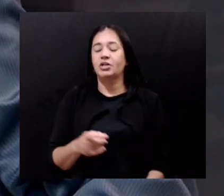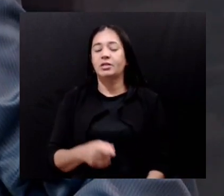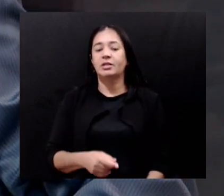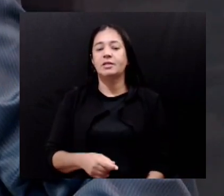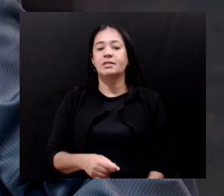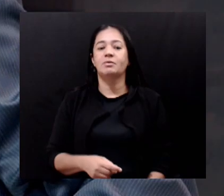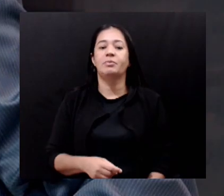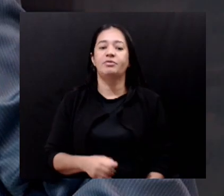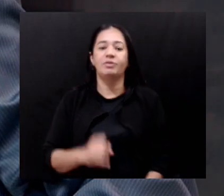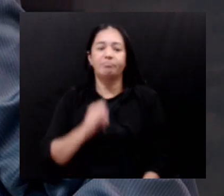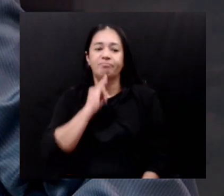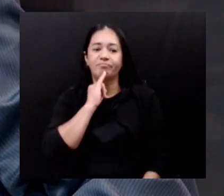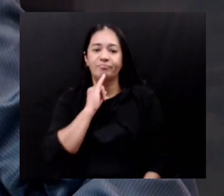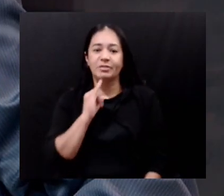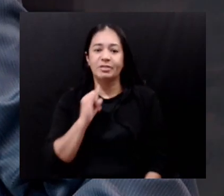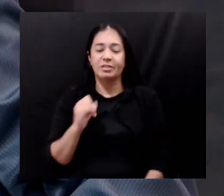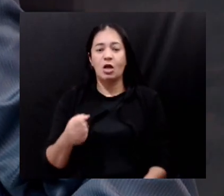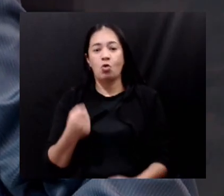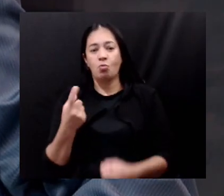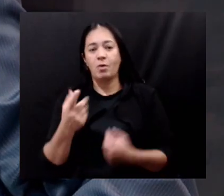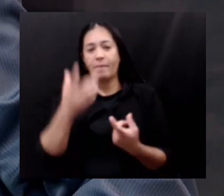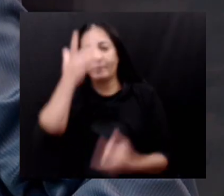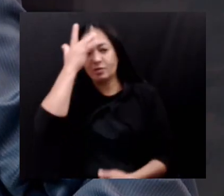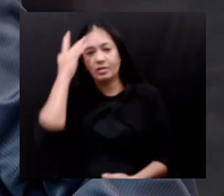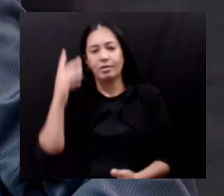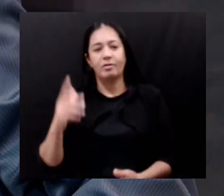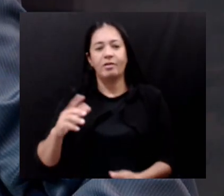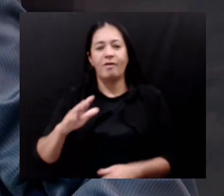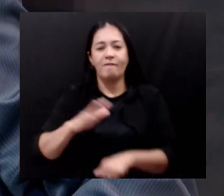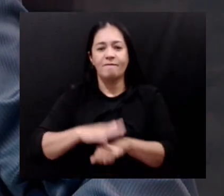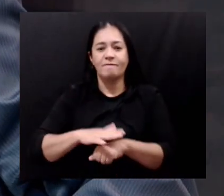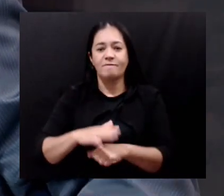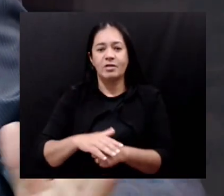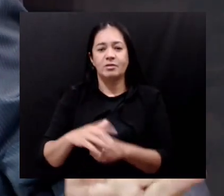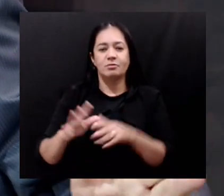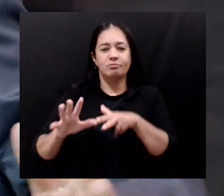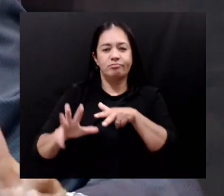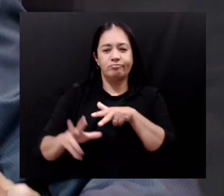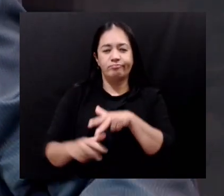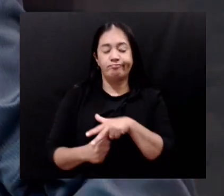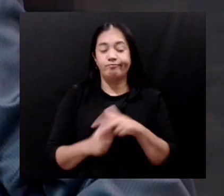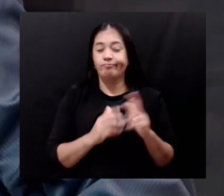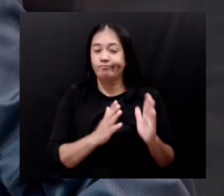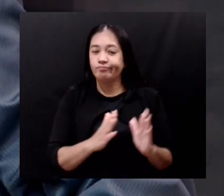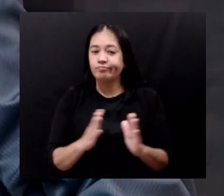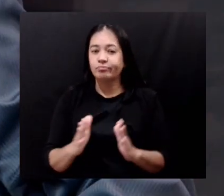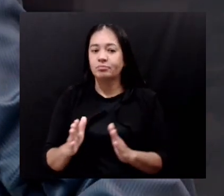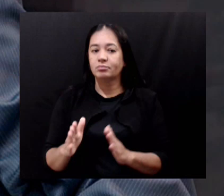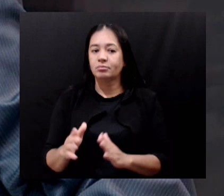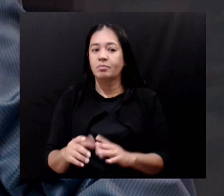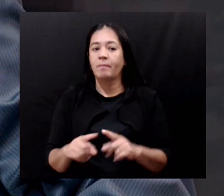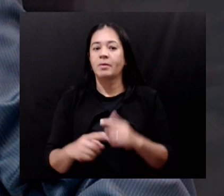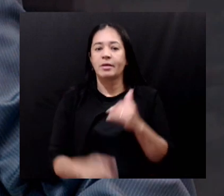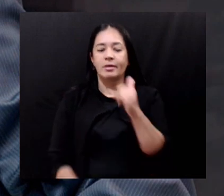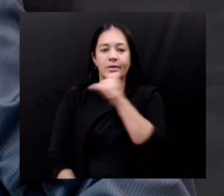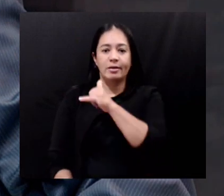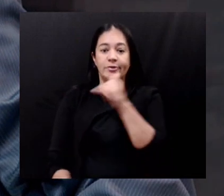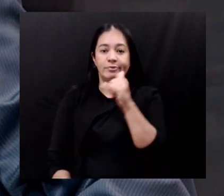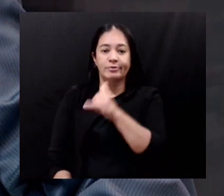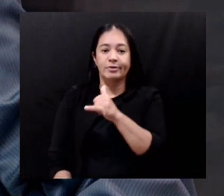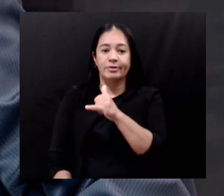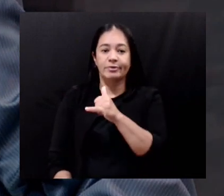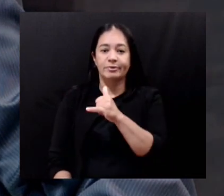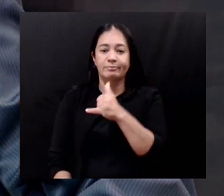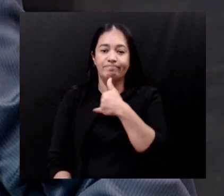porque existe sempre uma corrupção passiva e ativa nesse processo. E a Itália, infelizmente,